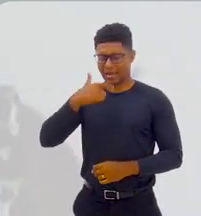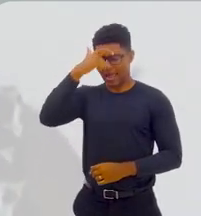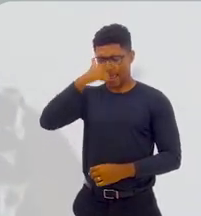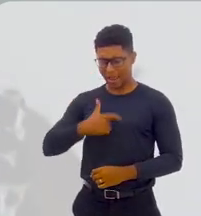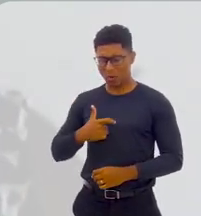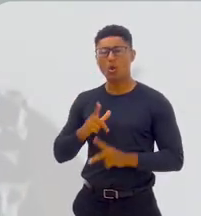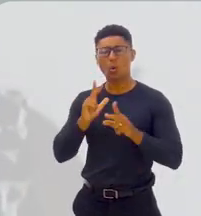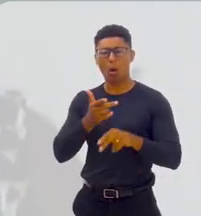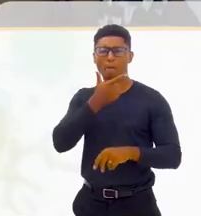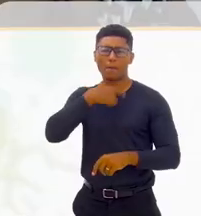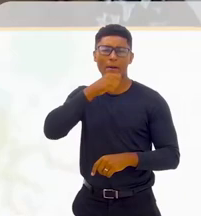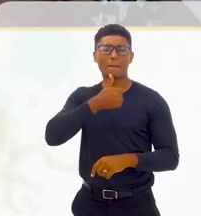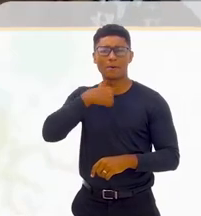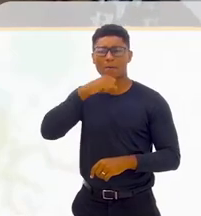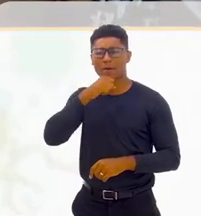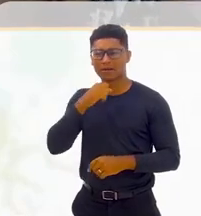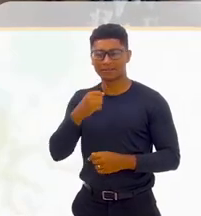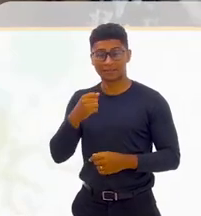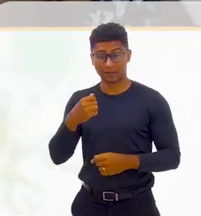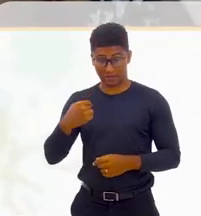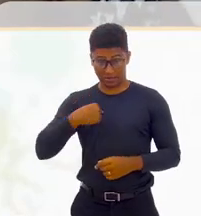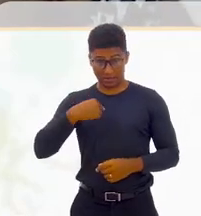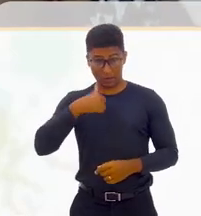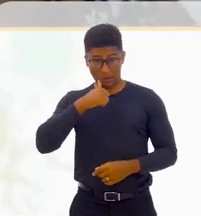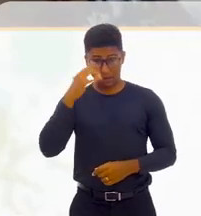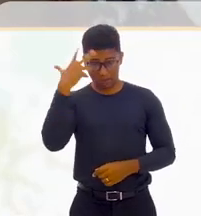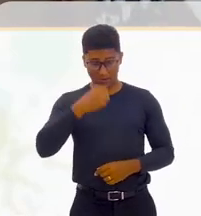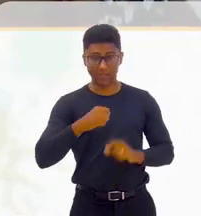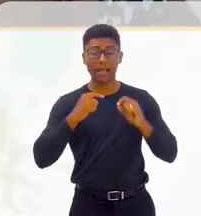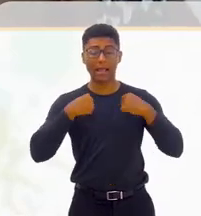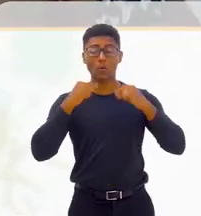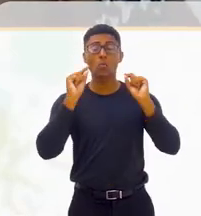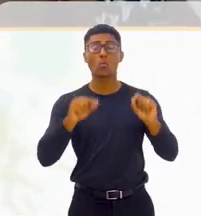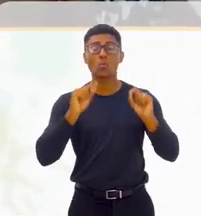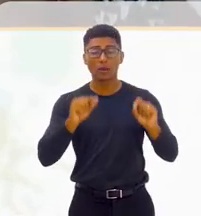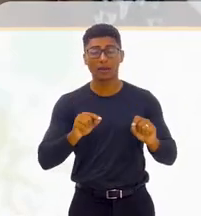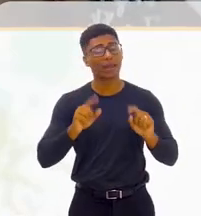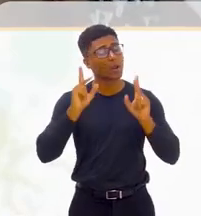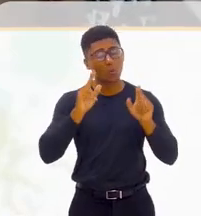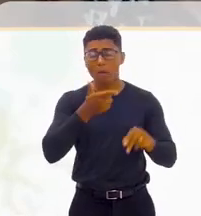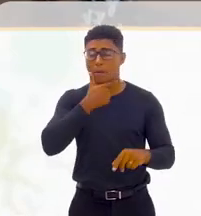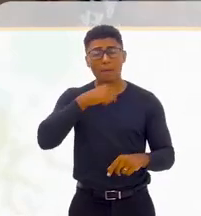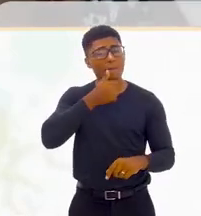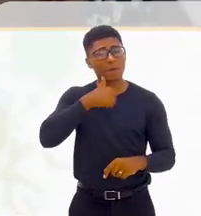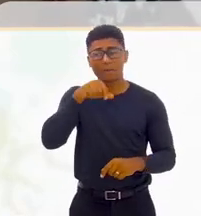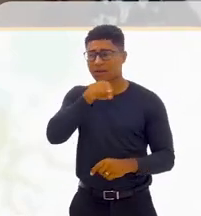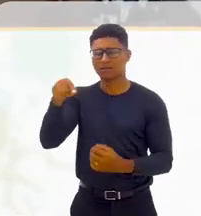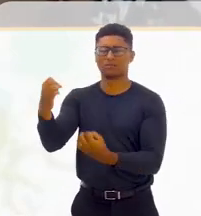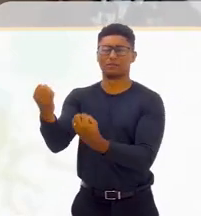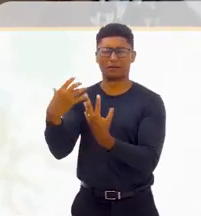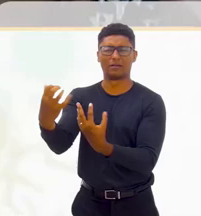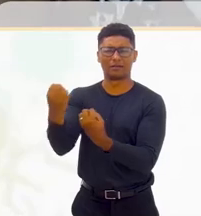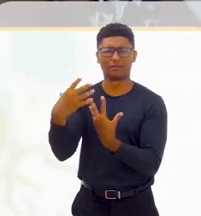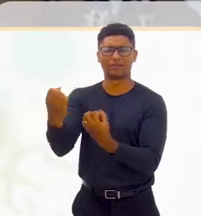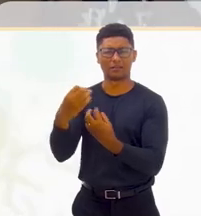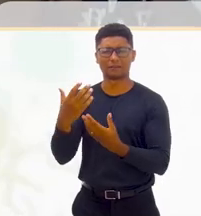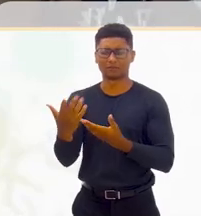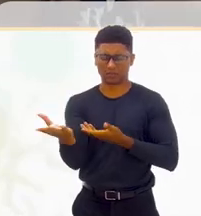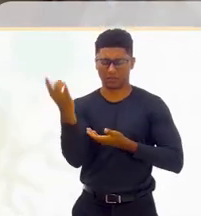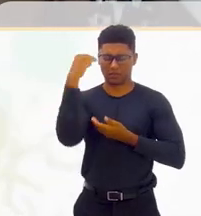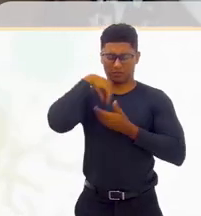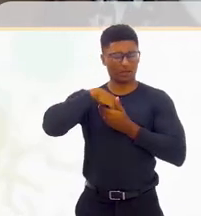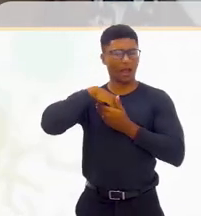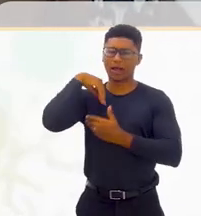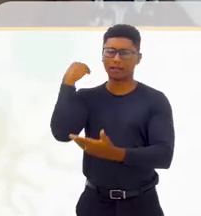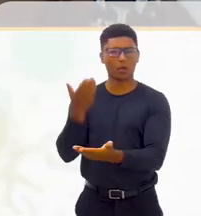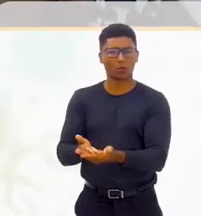sou meu pai e minha mãe, né? Essa mulher bonita que você está vendo é meu pai e minha mãe, né? É tudo que eles me ensinaram, Sem tudo que eles dúvida. foram, o que eles são